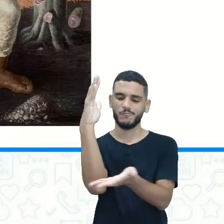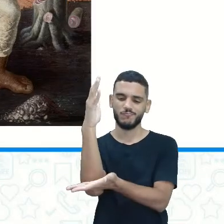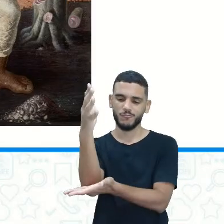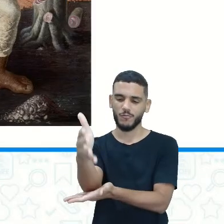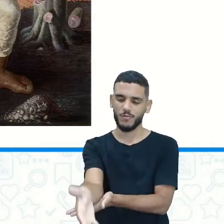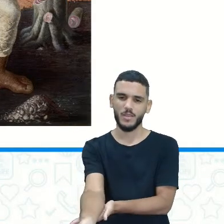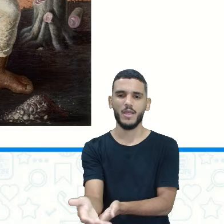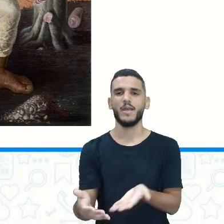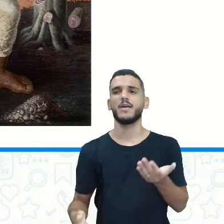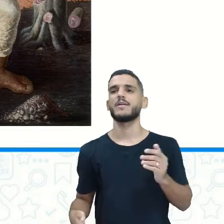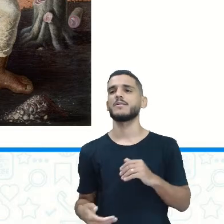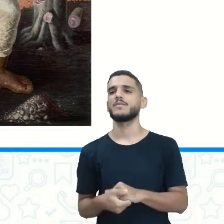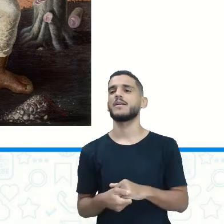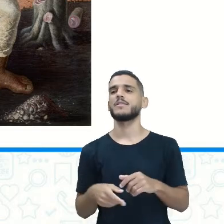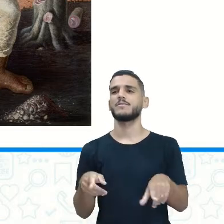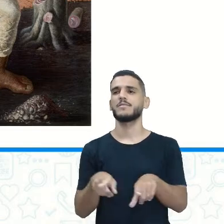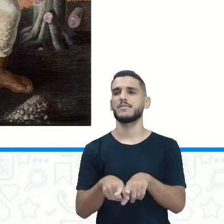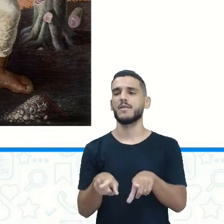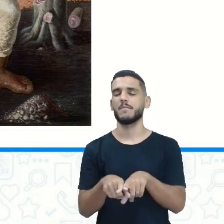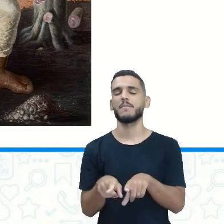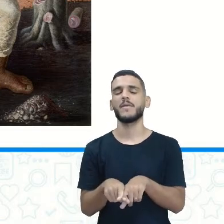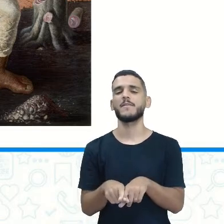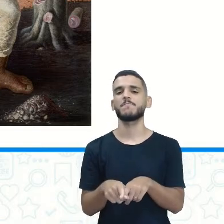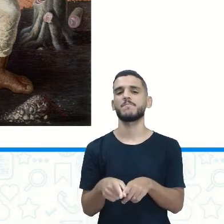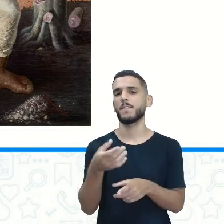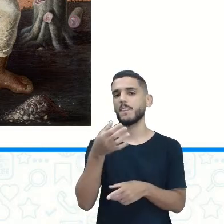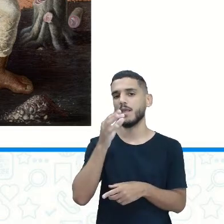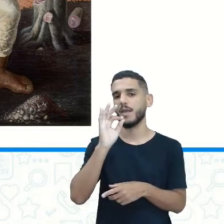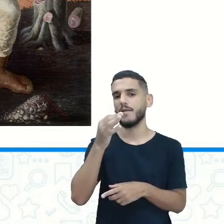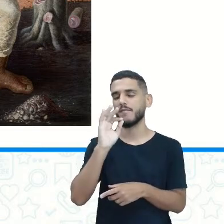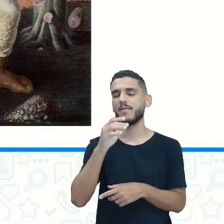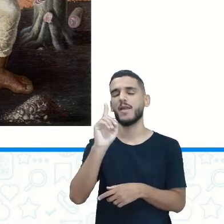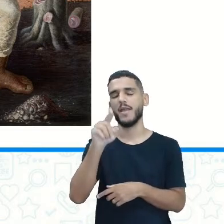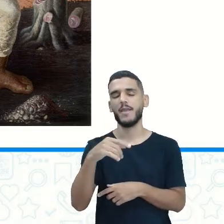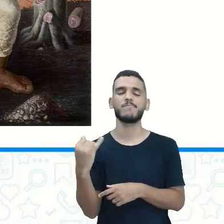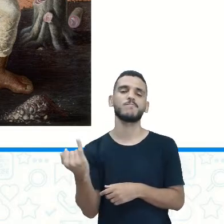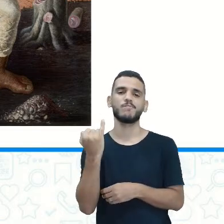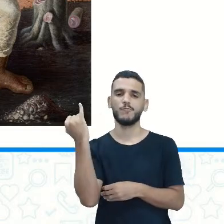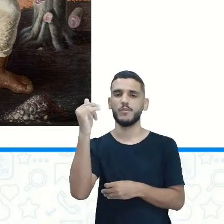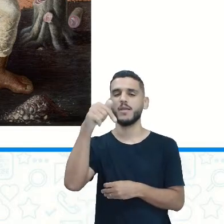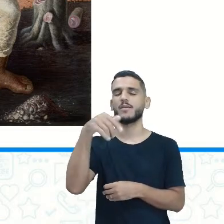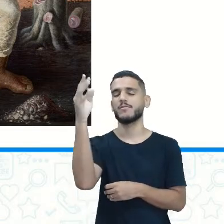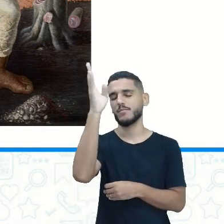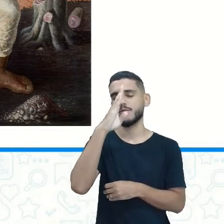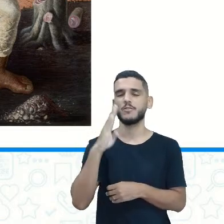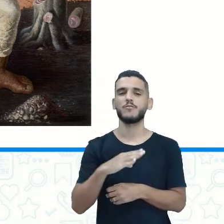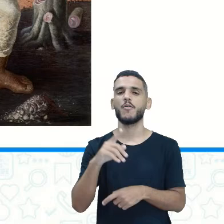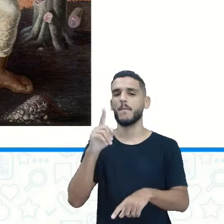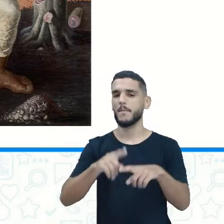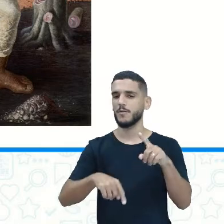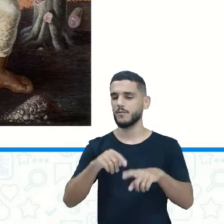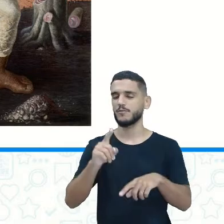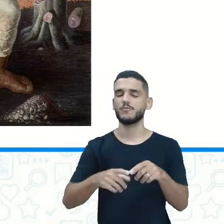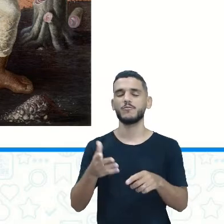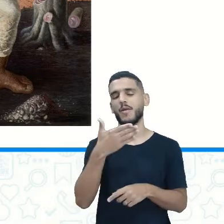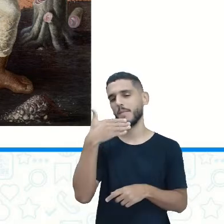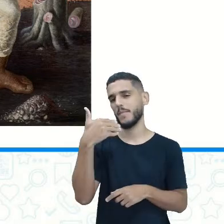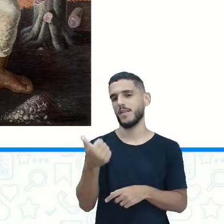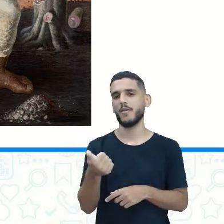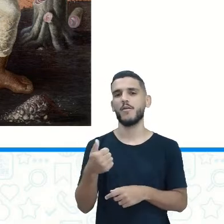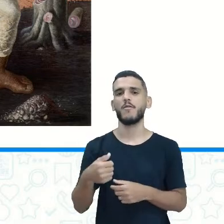plantação. O café que foi um produto, que é um produto muito importante para o Brasil. É um dos melhores produtos, inclusive